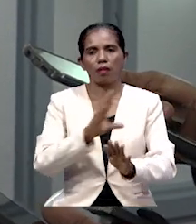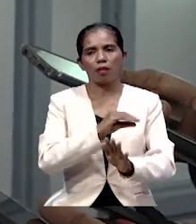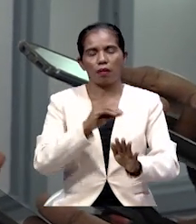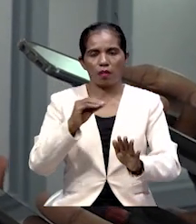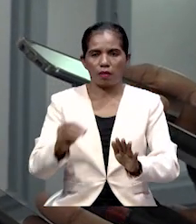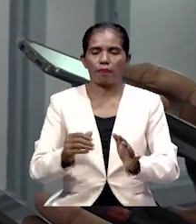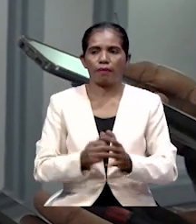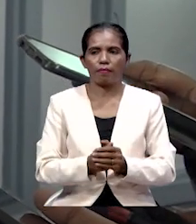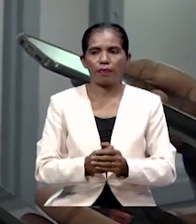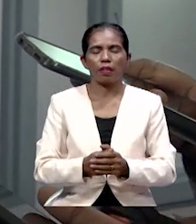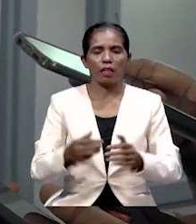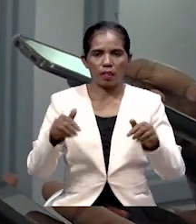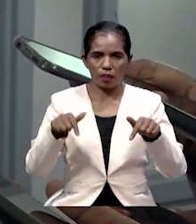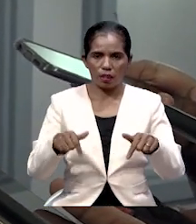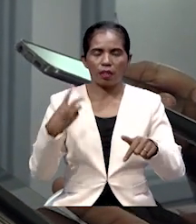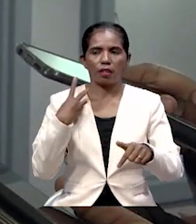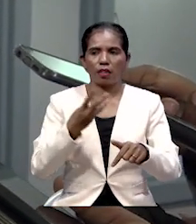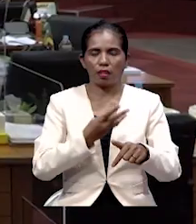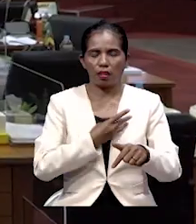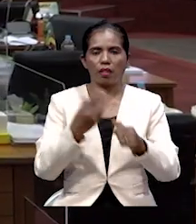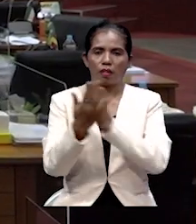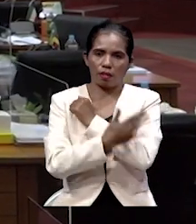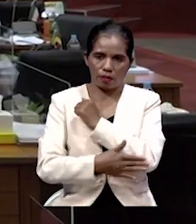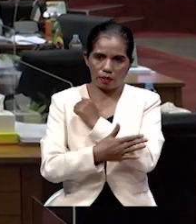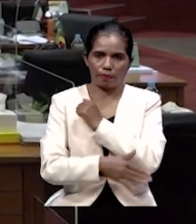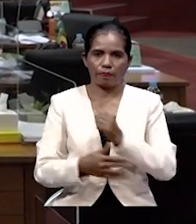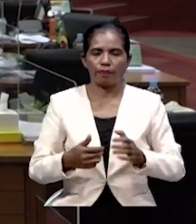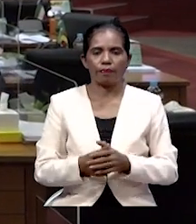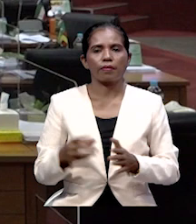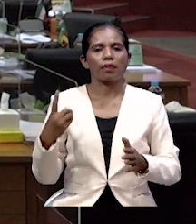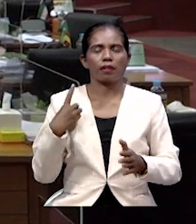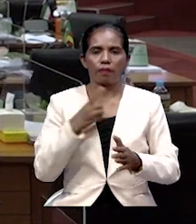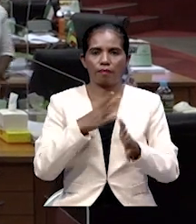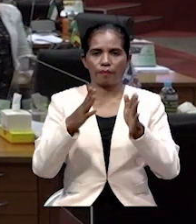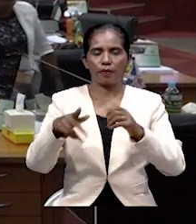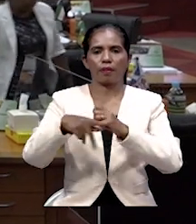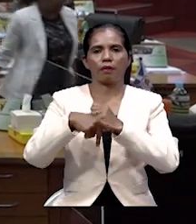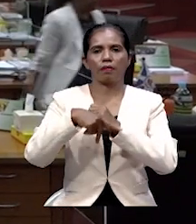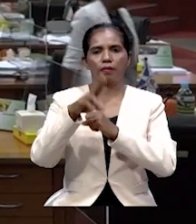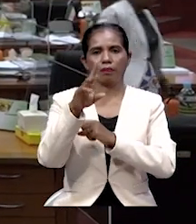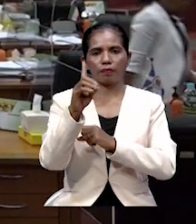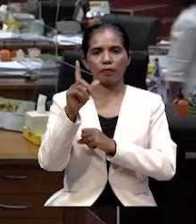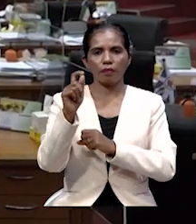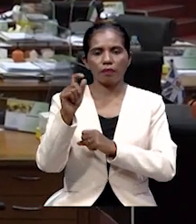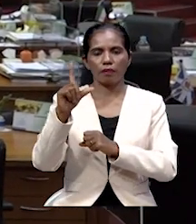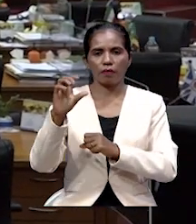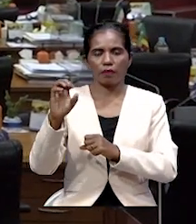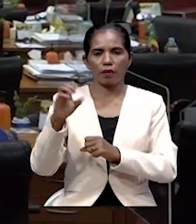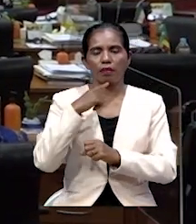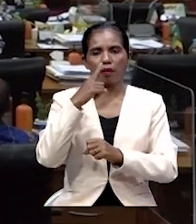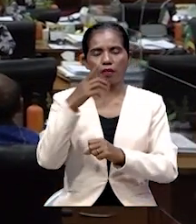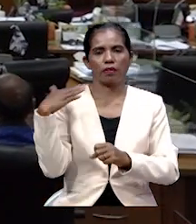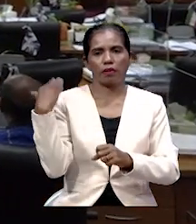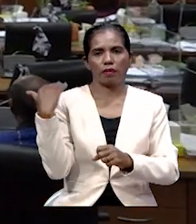comunhão ninian e itania rain. Deputado bancada UDT Francisco David lamenta ho jovem